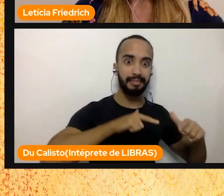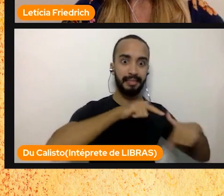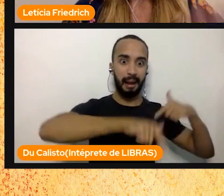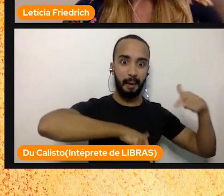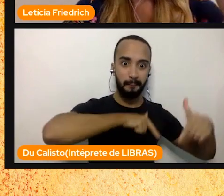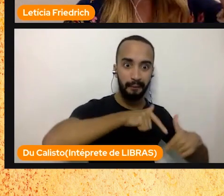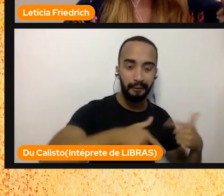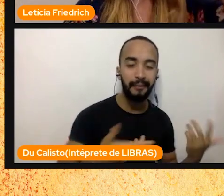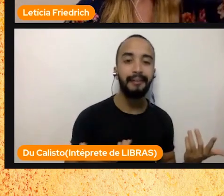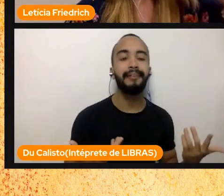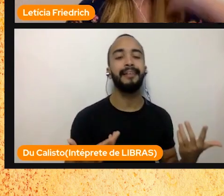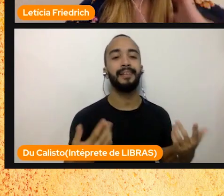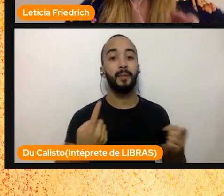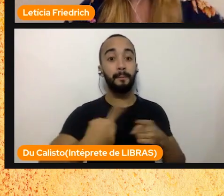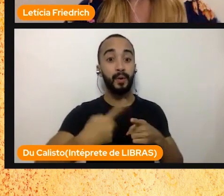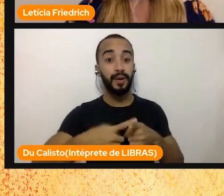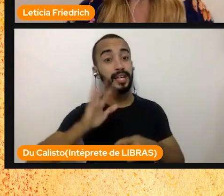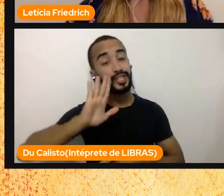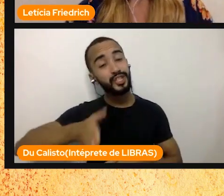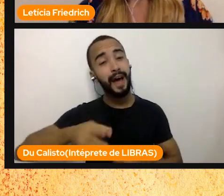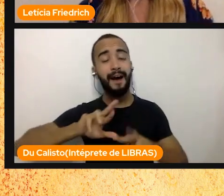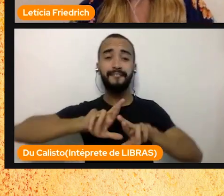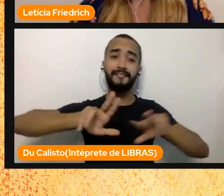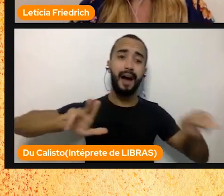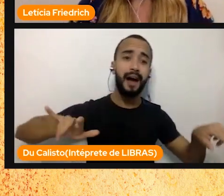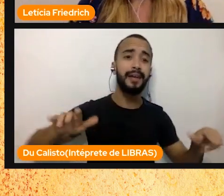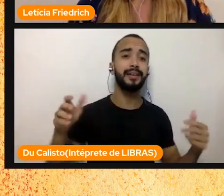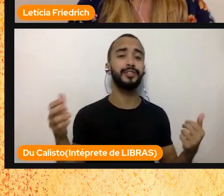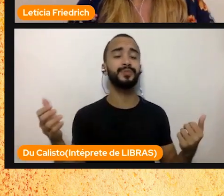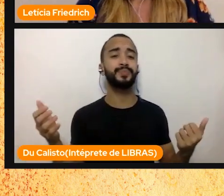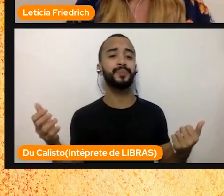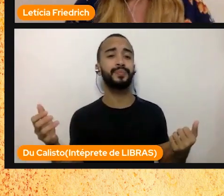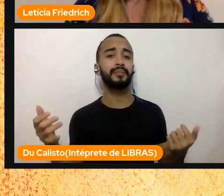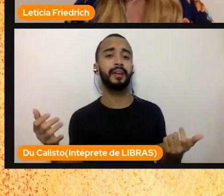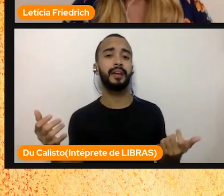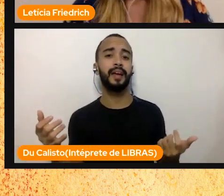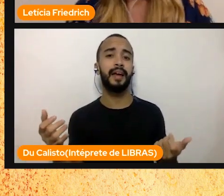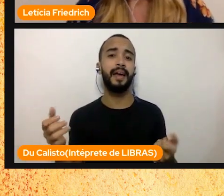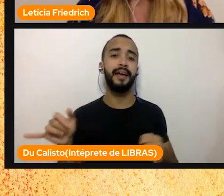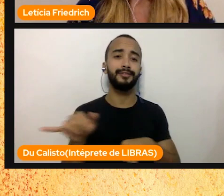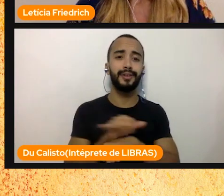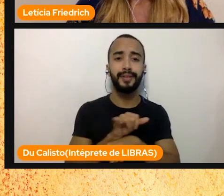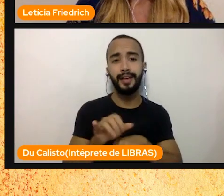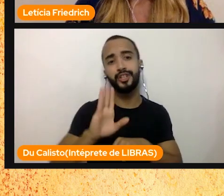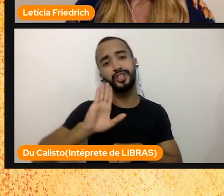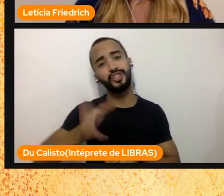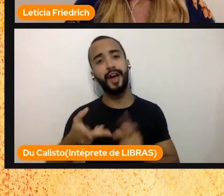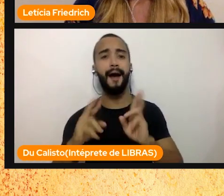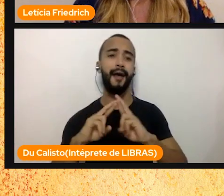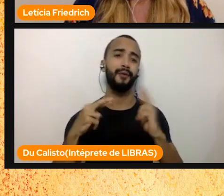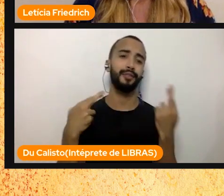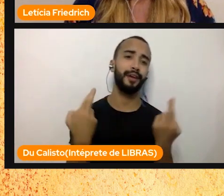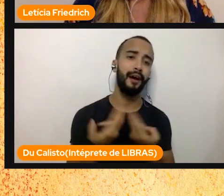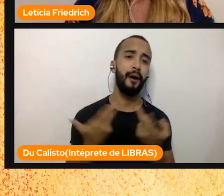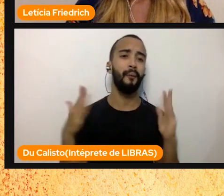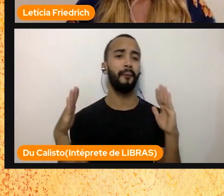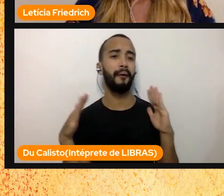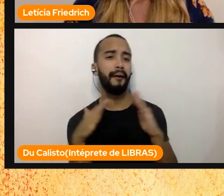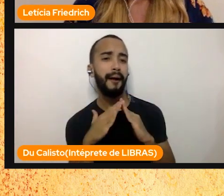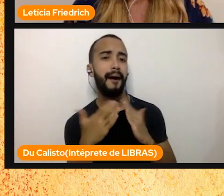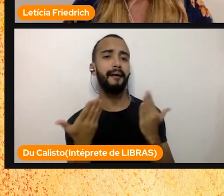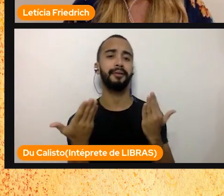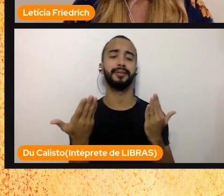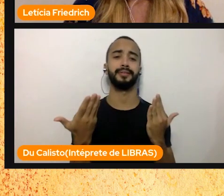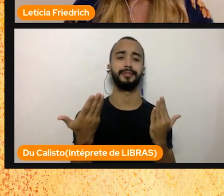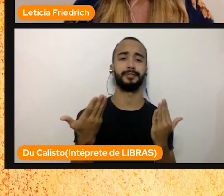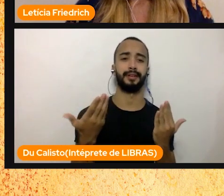de você trabalhar, né, não fazer reuniões, de você se integrar com a equipe. Então, eu comecei